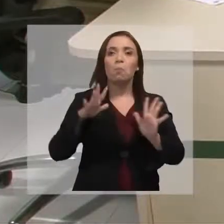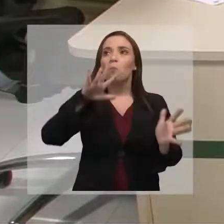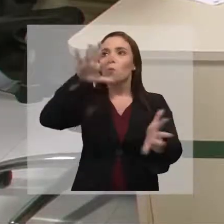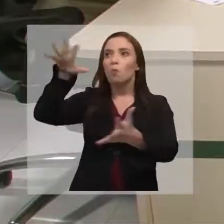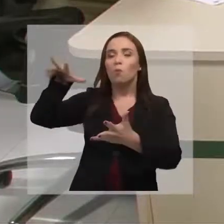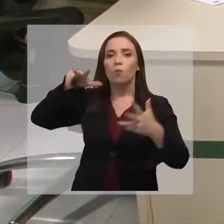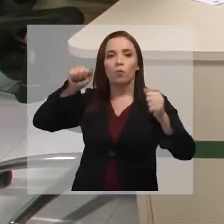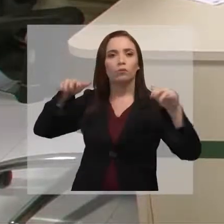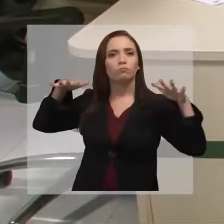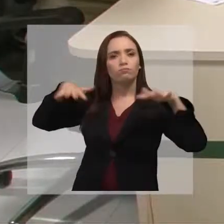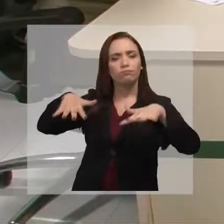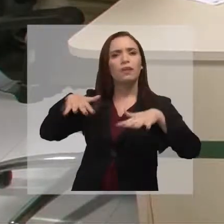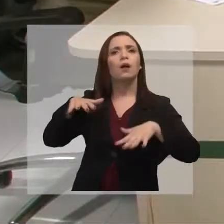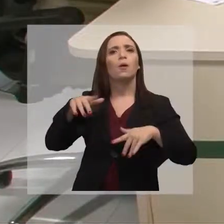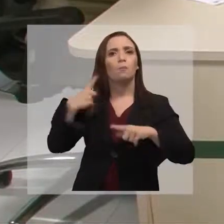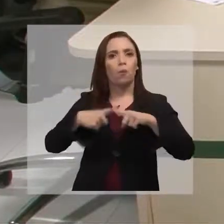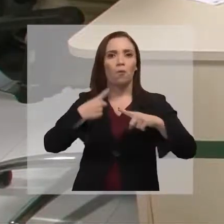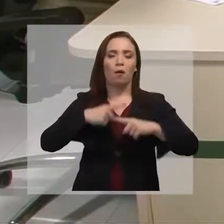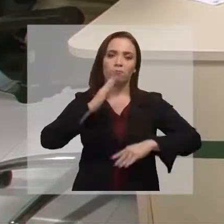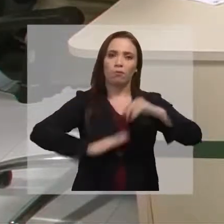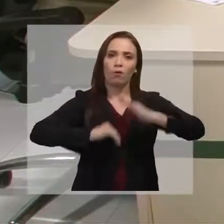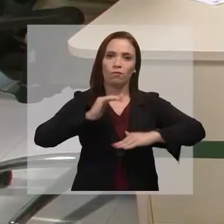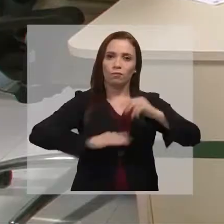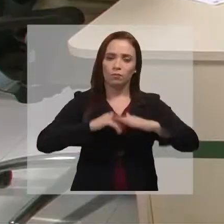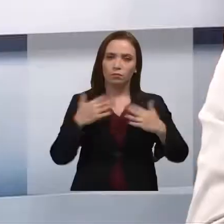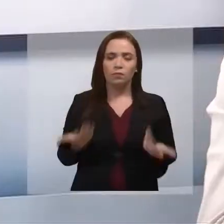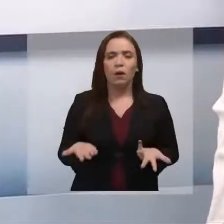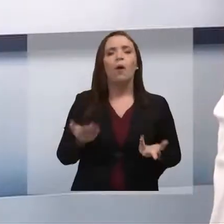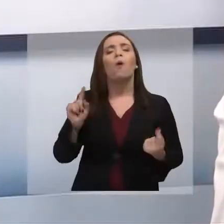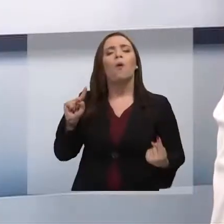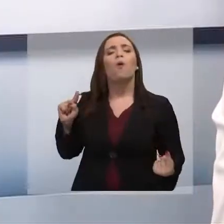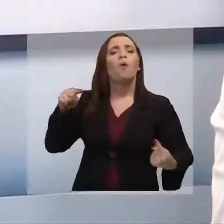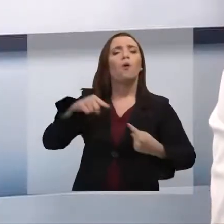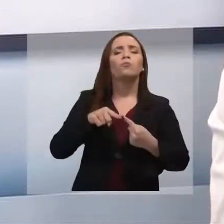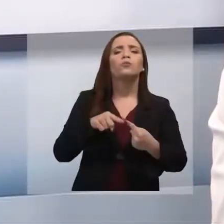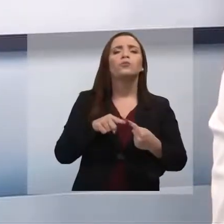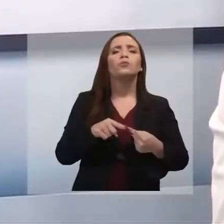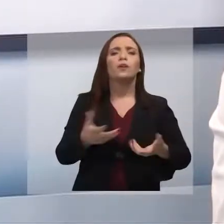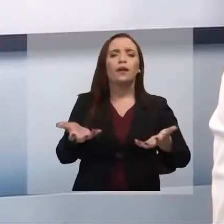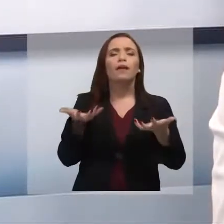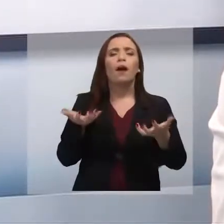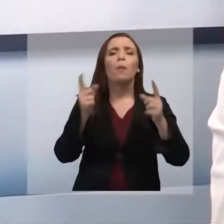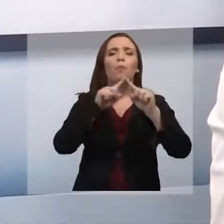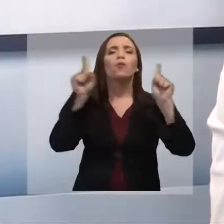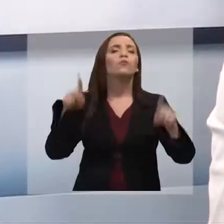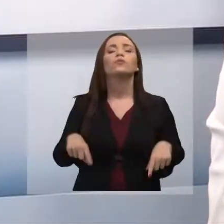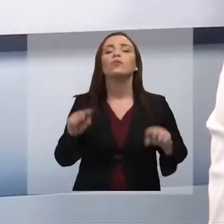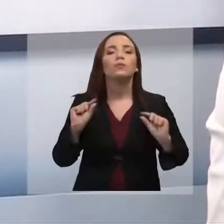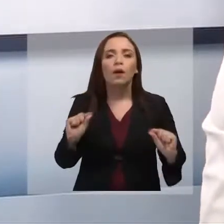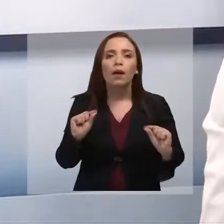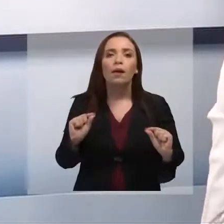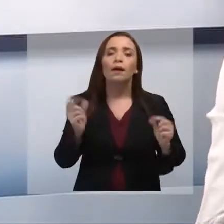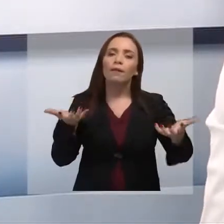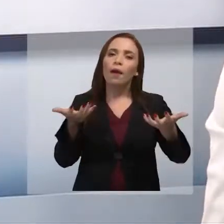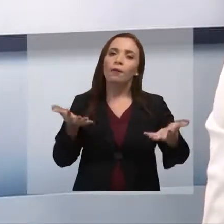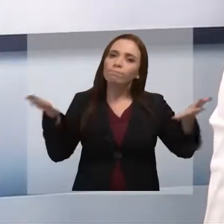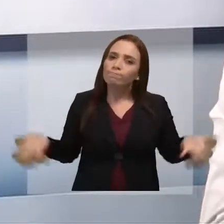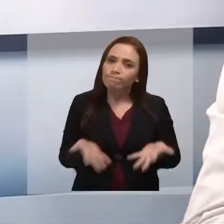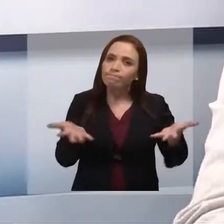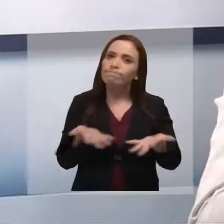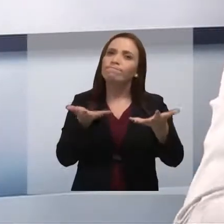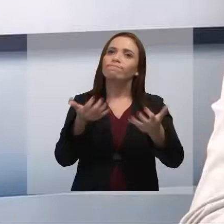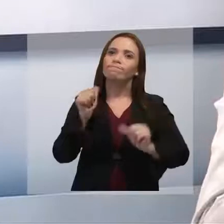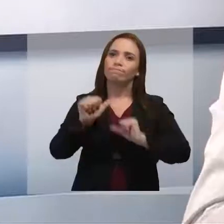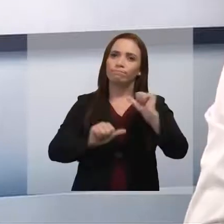gestão para o mundo. Profissionais. Isso, profissional. Então, a intenção da votação dessa matéria é exatamente para profissionalizar.